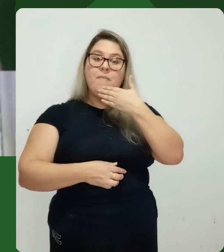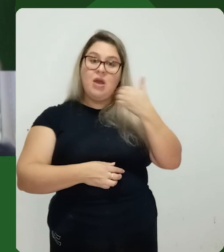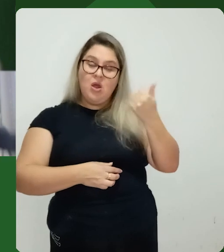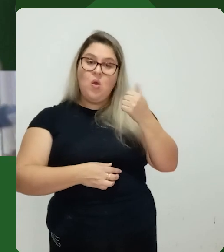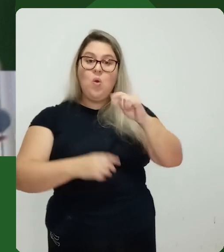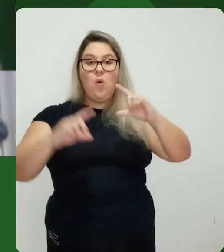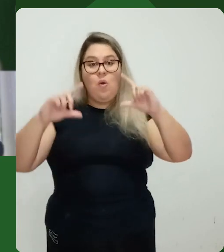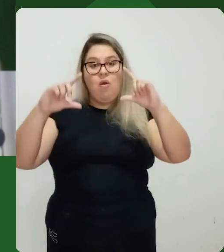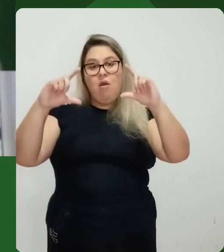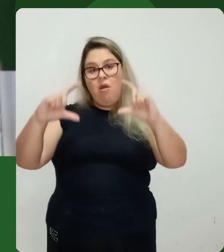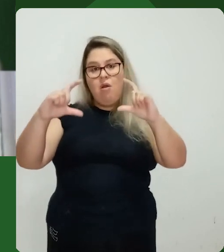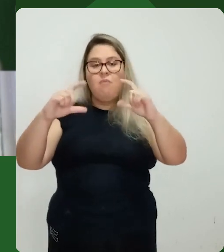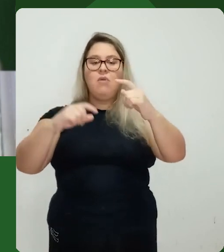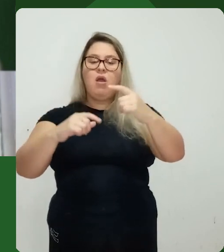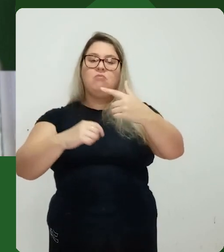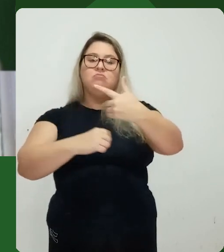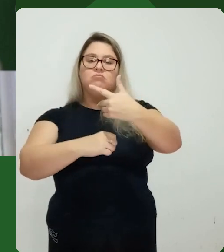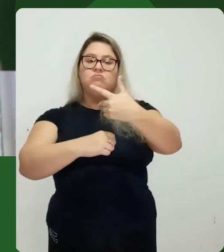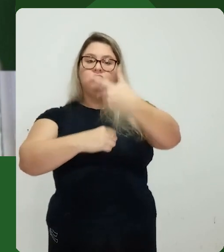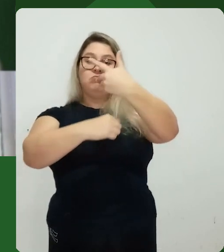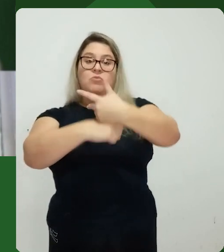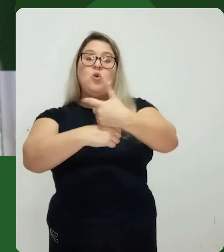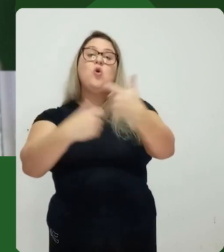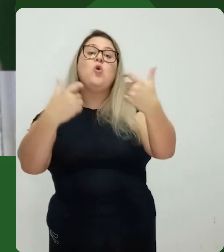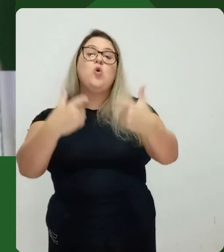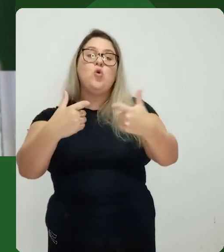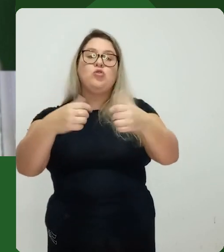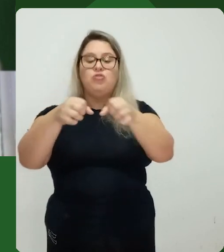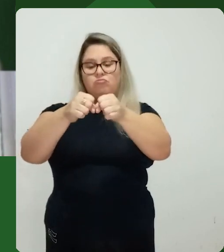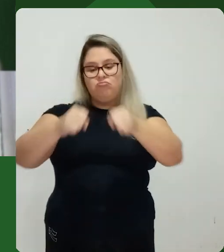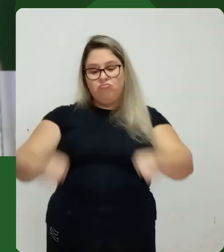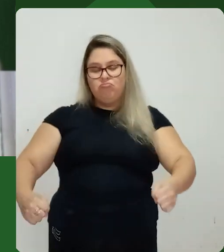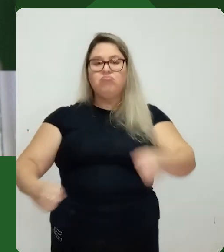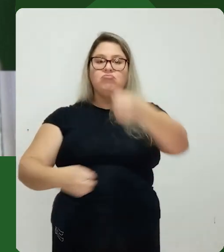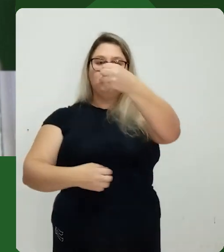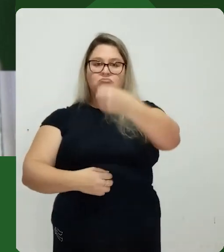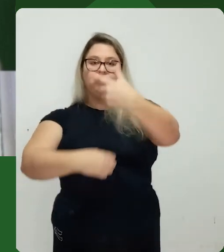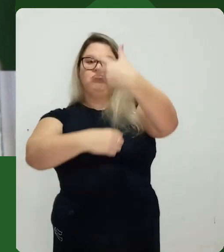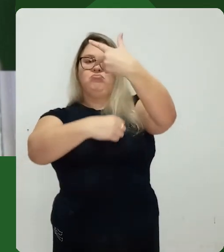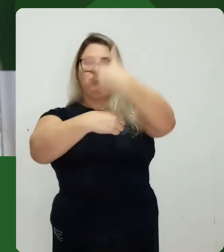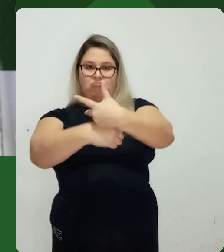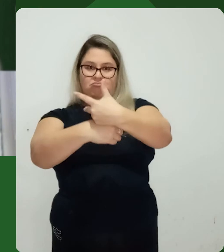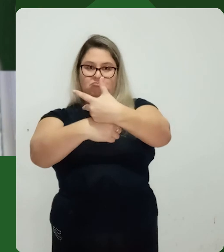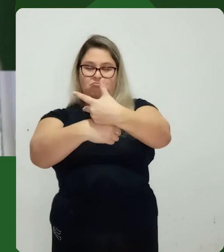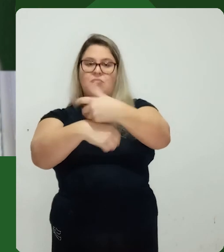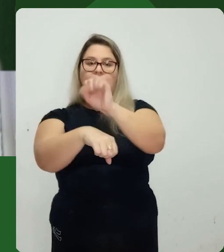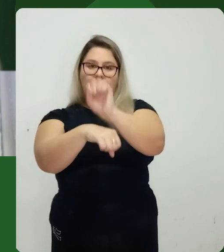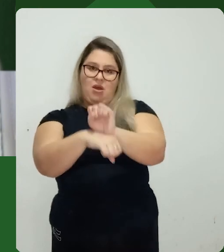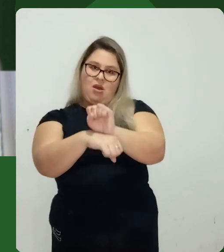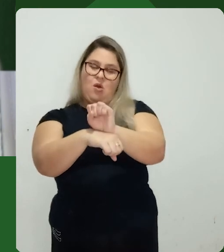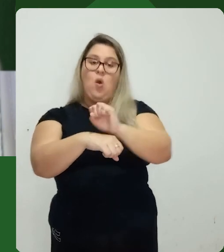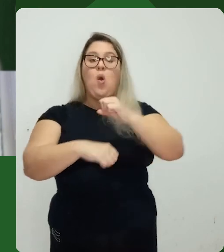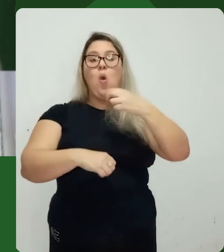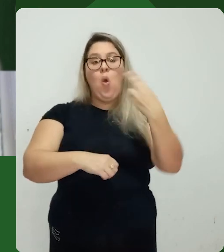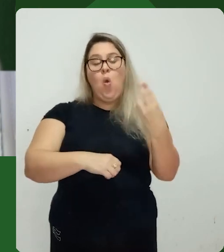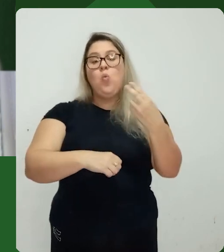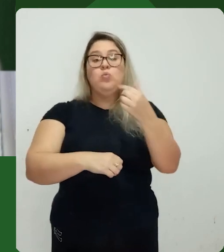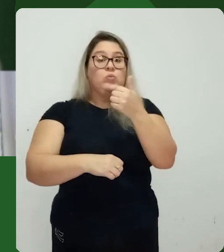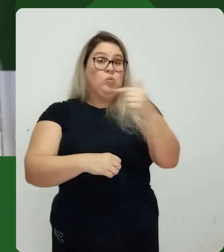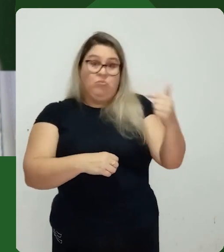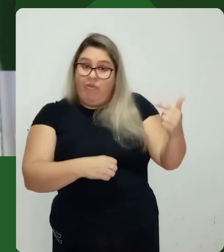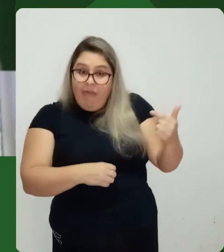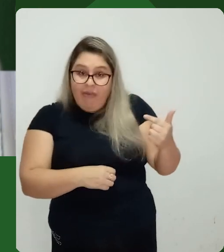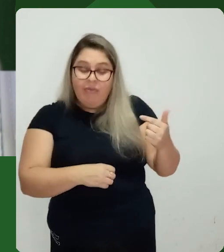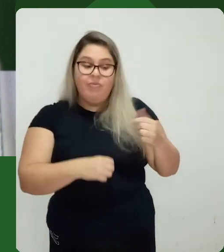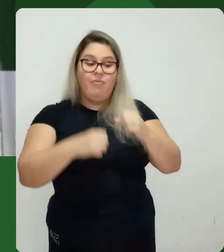velocidade, uma dicasinha, quando você for fotografar e precisar trabalhar com velocidade mais lenta, o ideal é apoiar sua câmera no tripé,